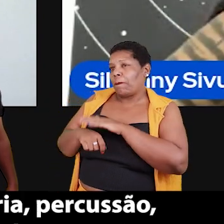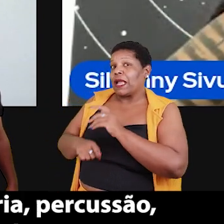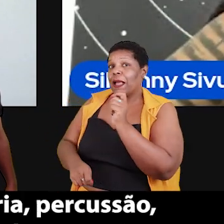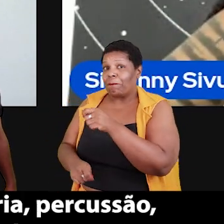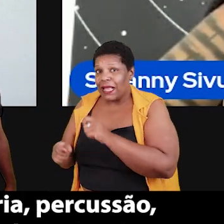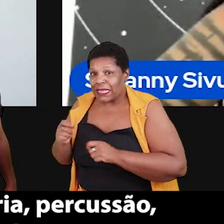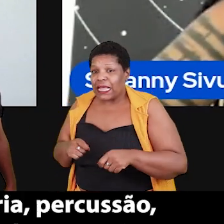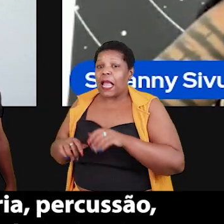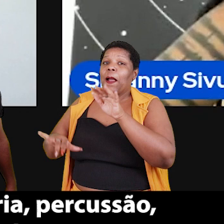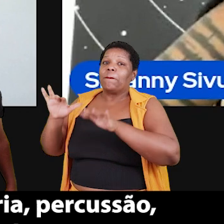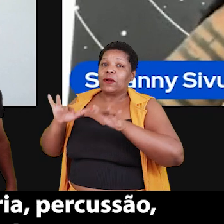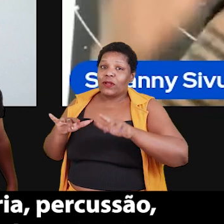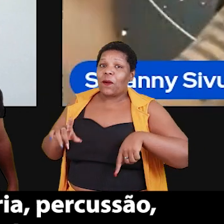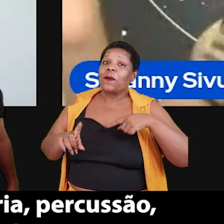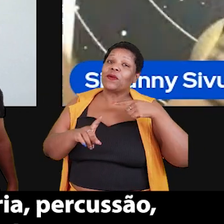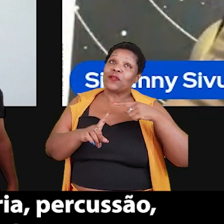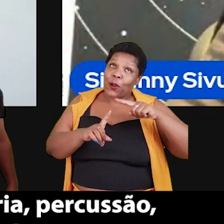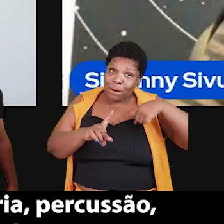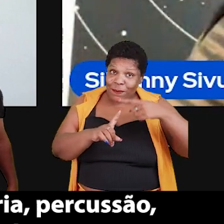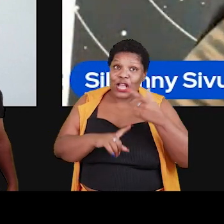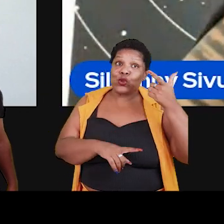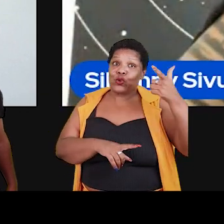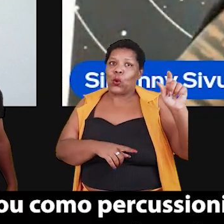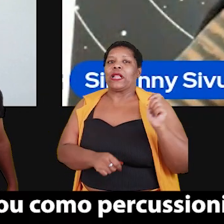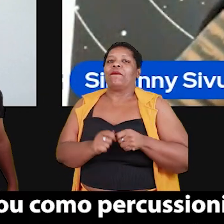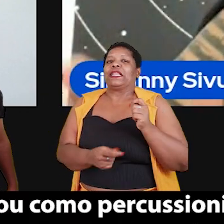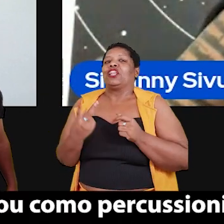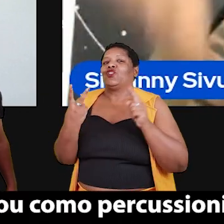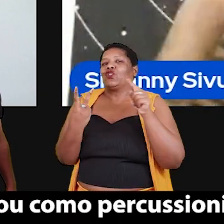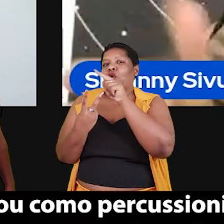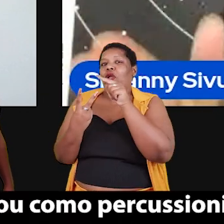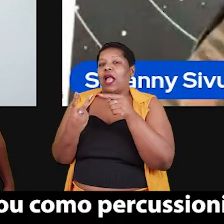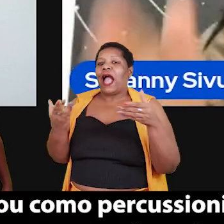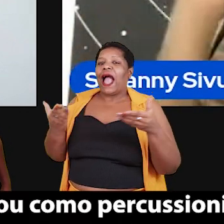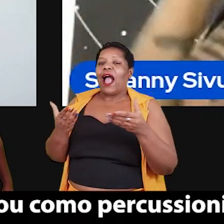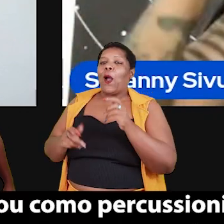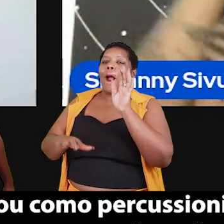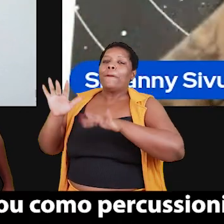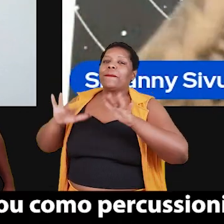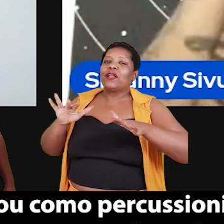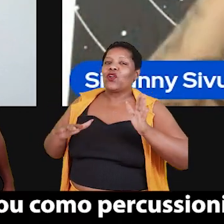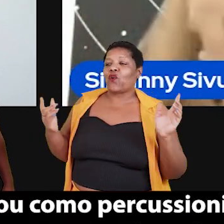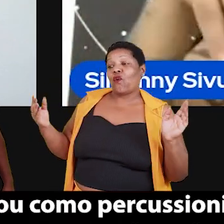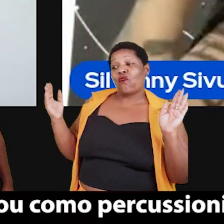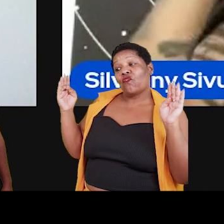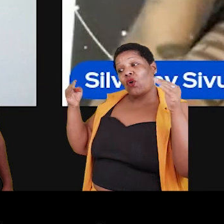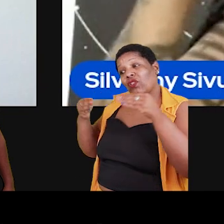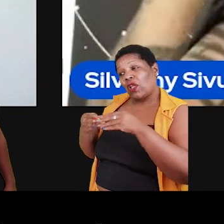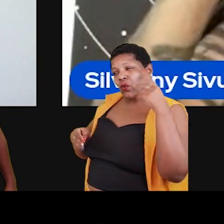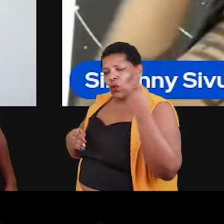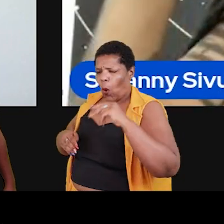bateria e percussão, mais bateria, um baterista junto. E agora eu tô como percussionista, voltado para